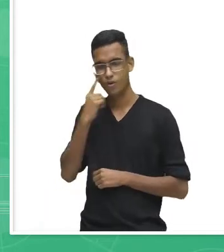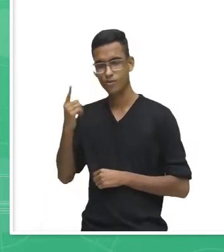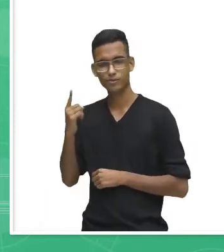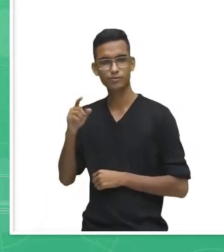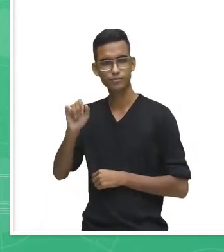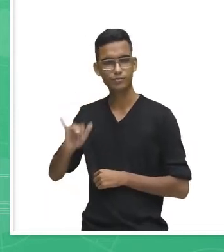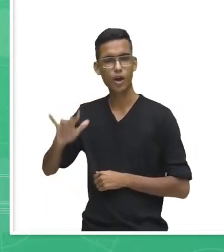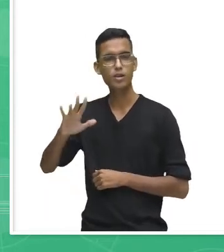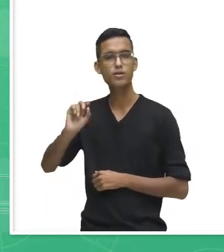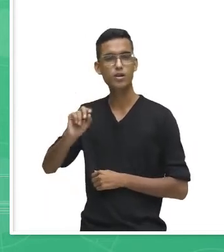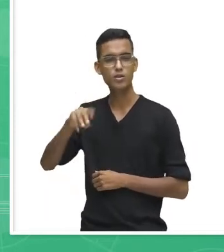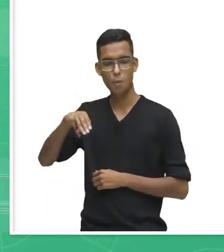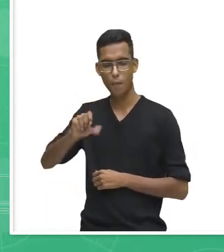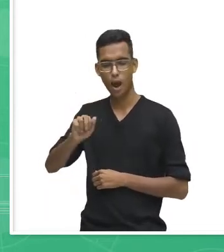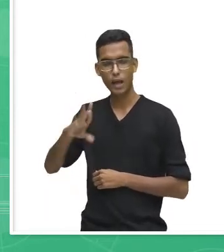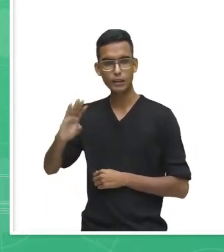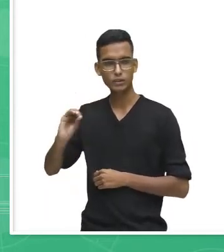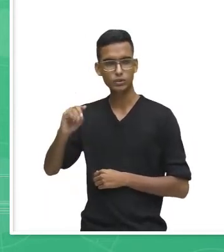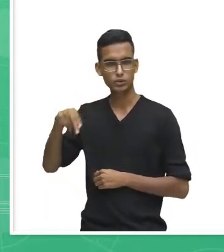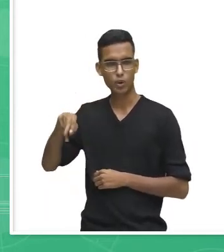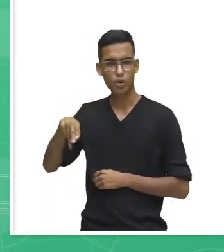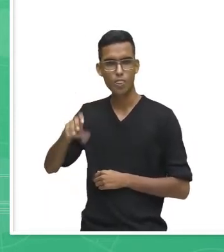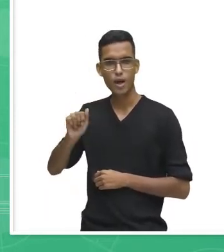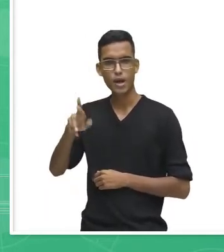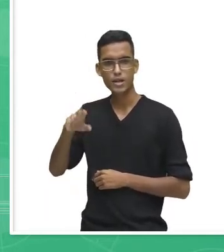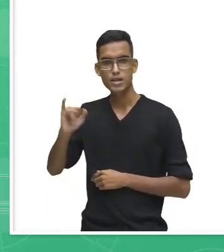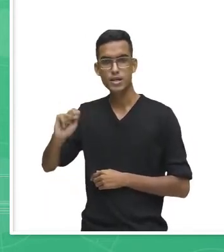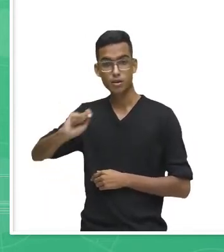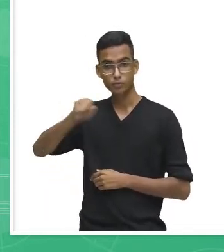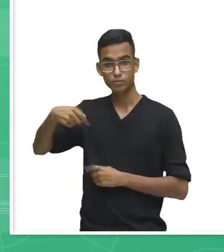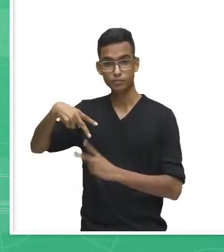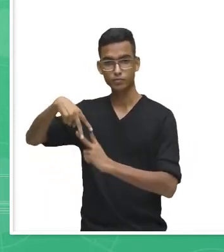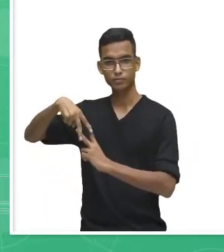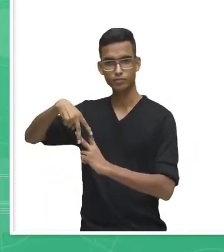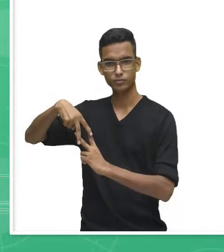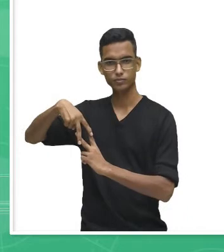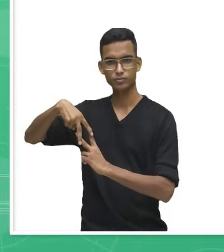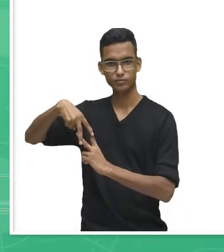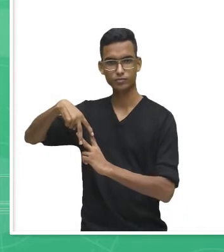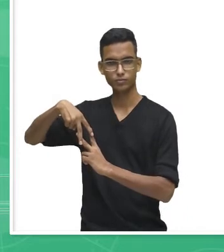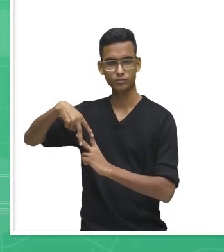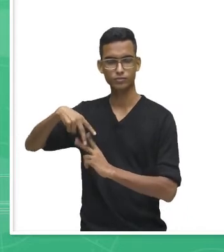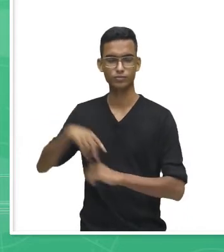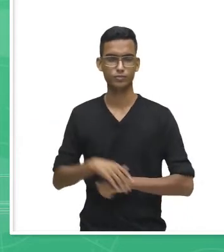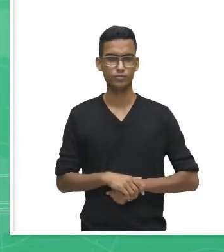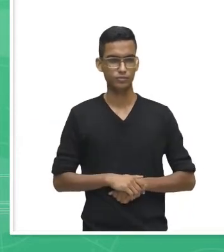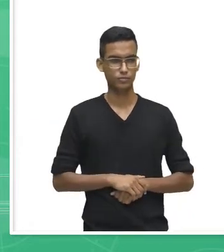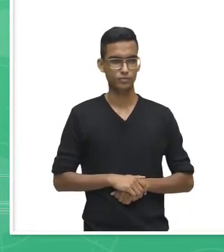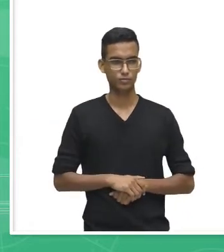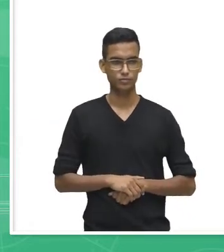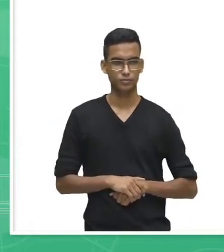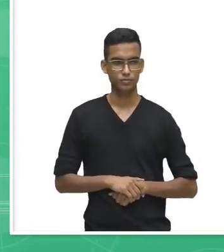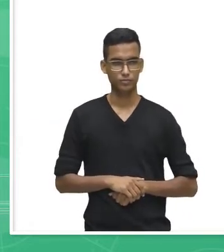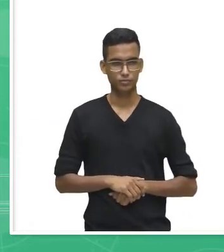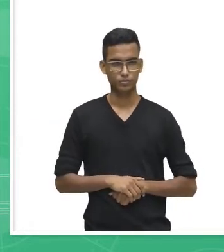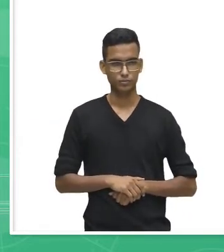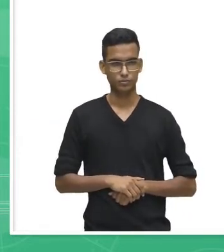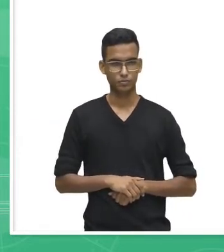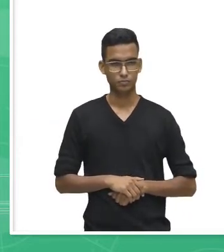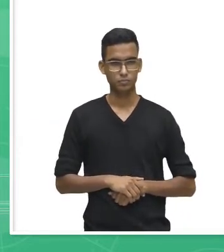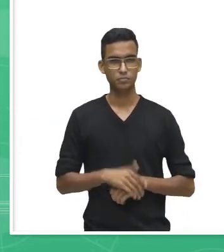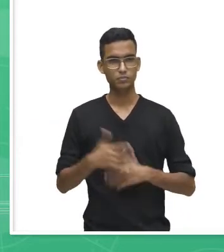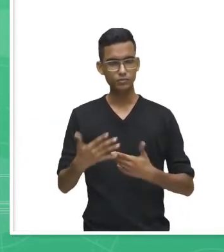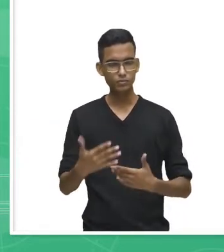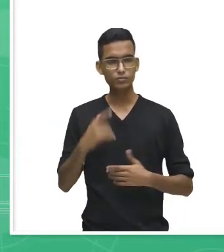gente continua a aprender sobre esse momento de revolução aqui, falando da Assembleia dos Estados Gerais. Então a gente vai ver que a